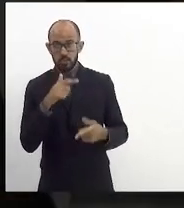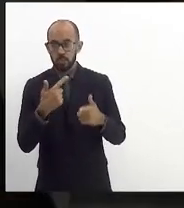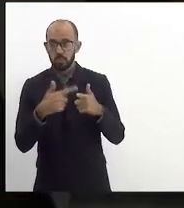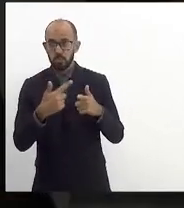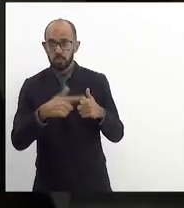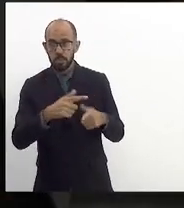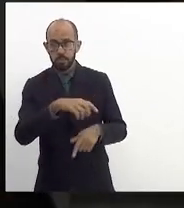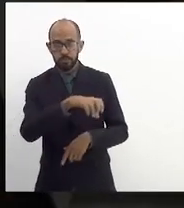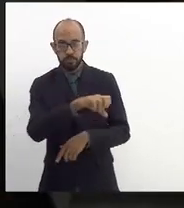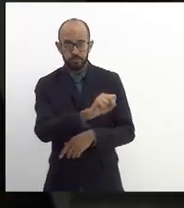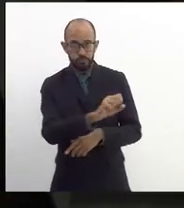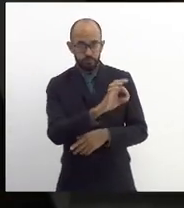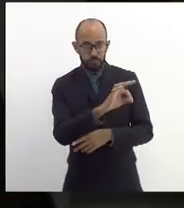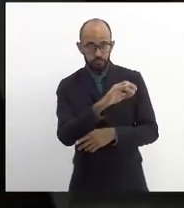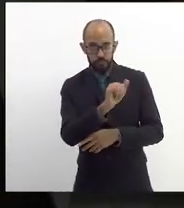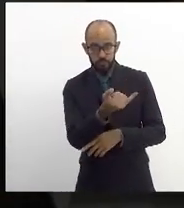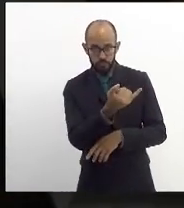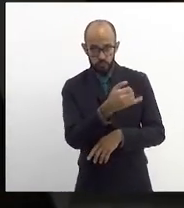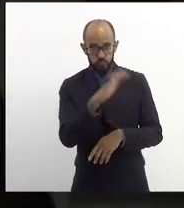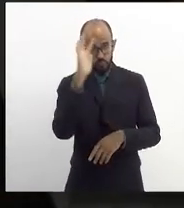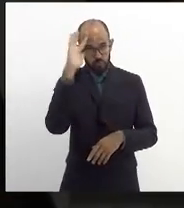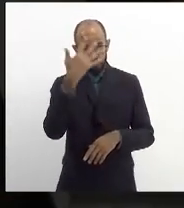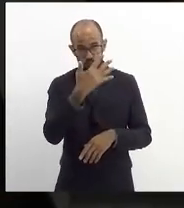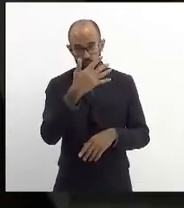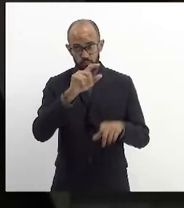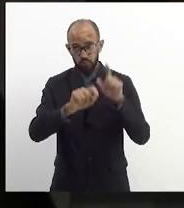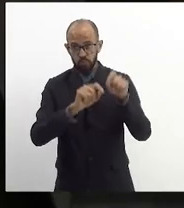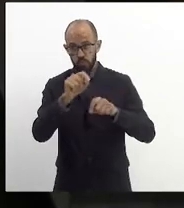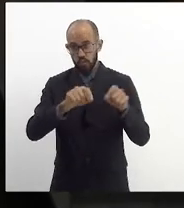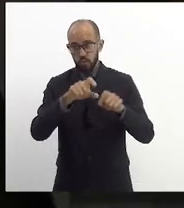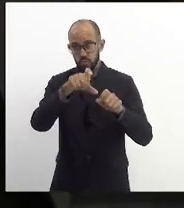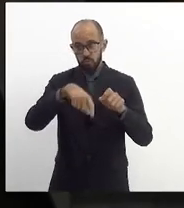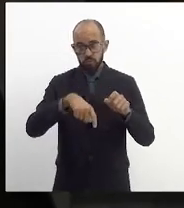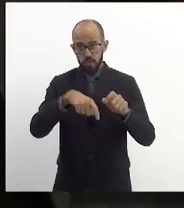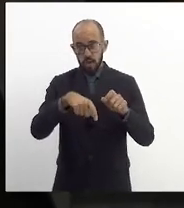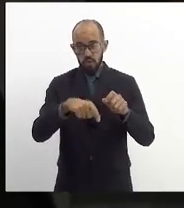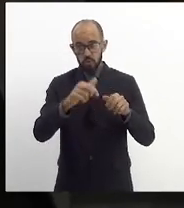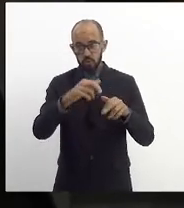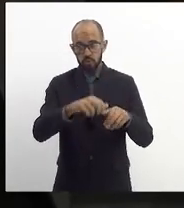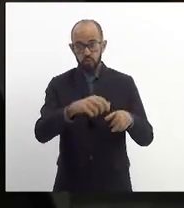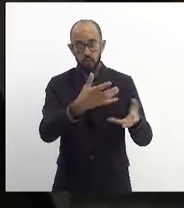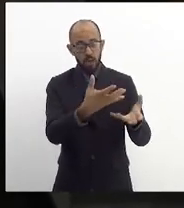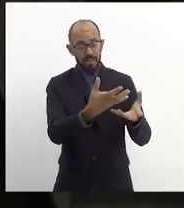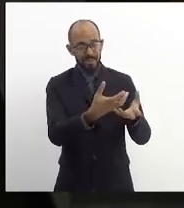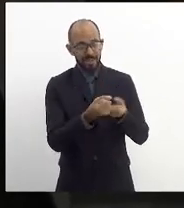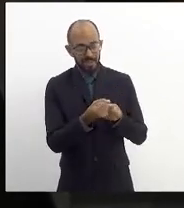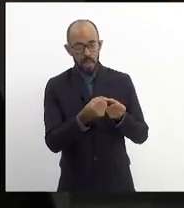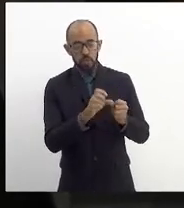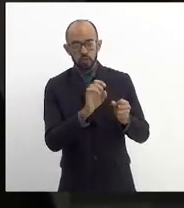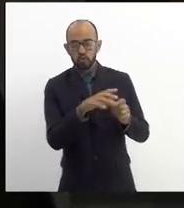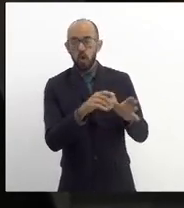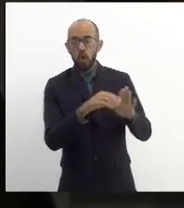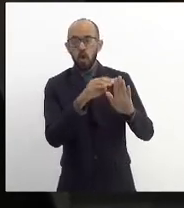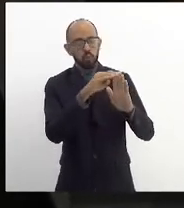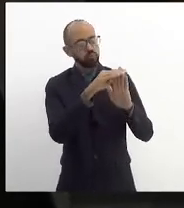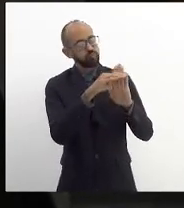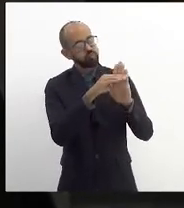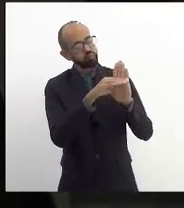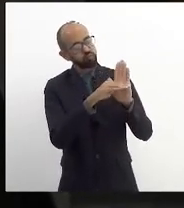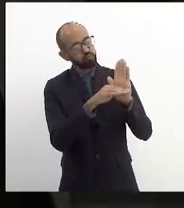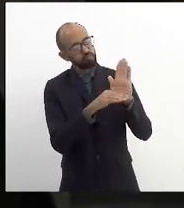STJ decidiu é que os planos cobrem e o rolo de doenças